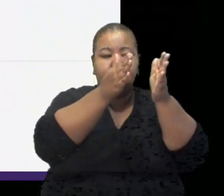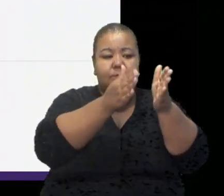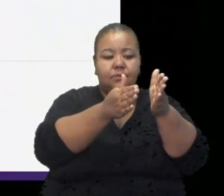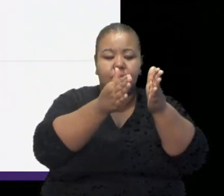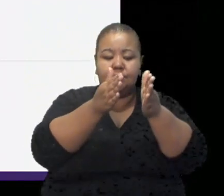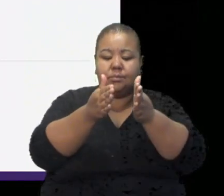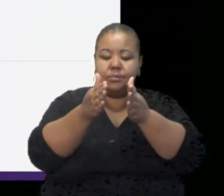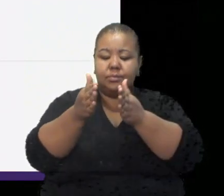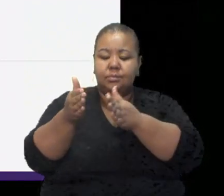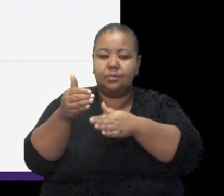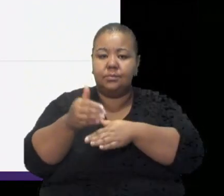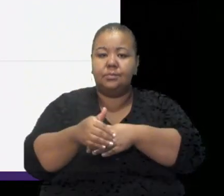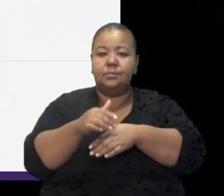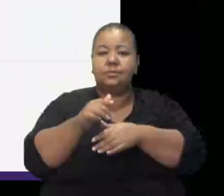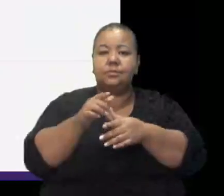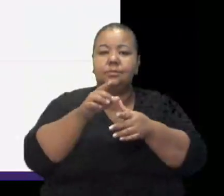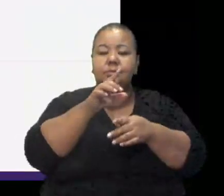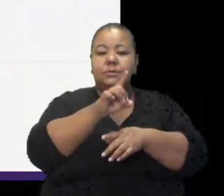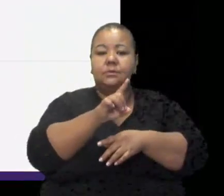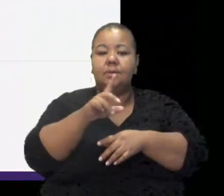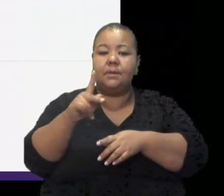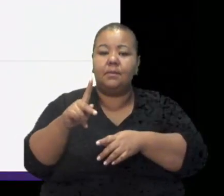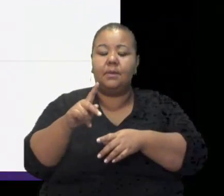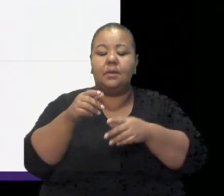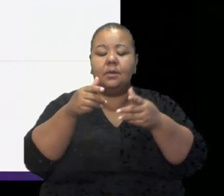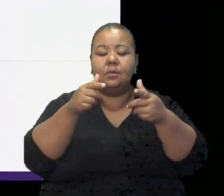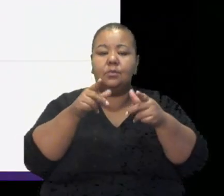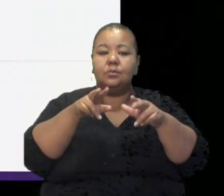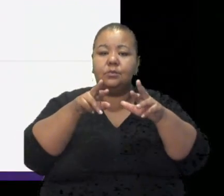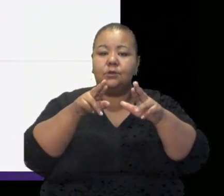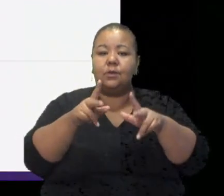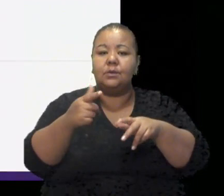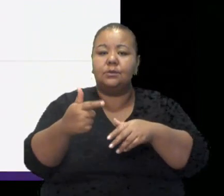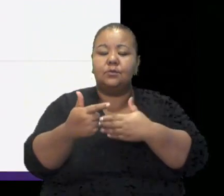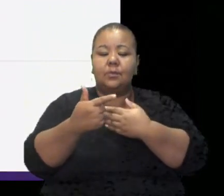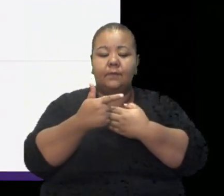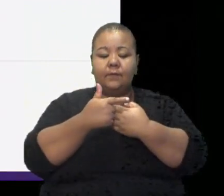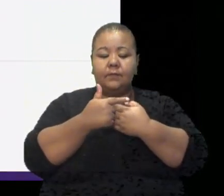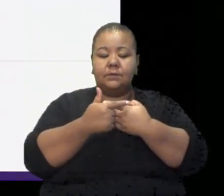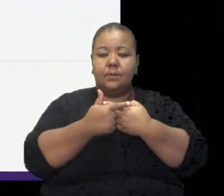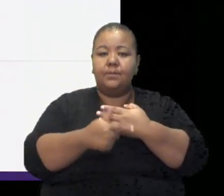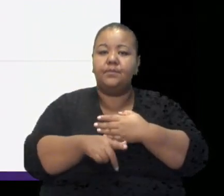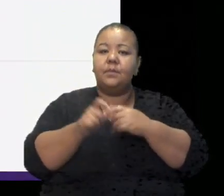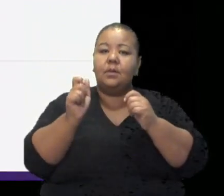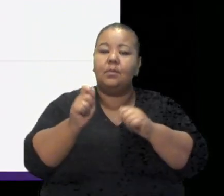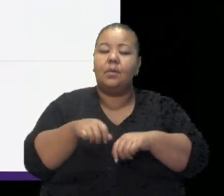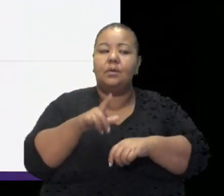postos de trabalhos ou departamentos de acordo com a sua função. Então eu posso ter,